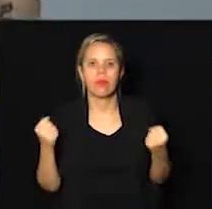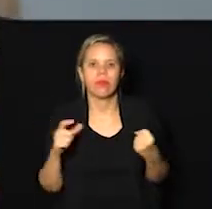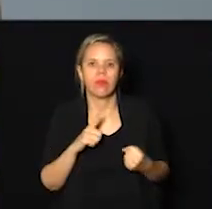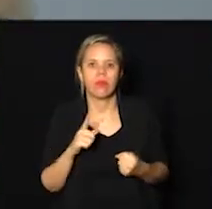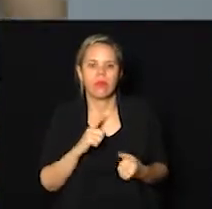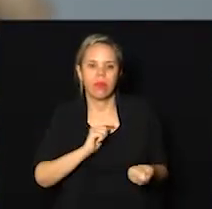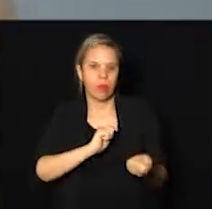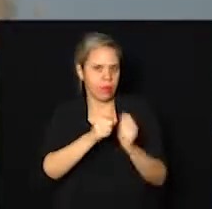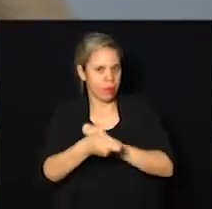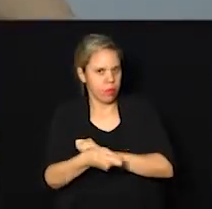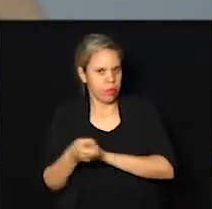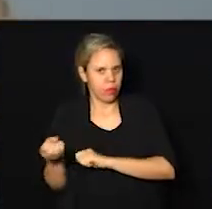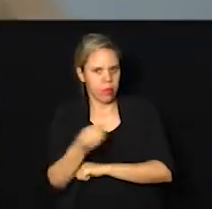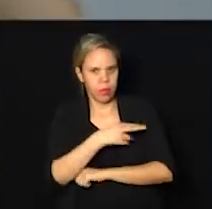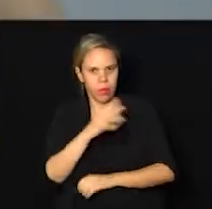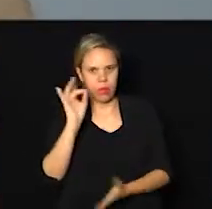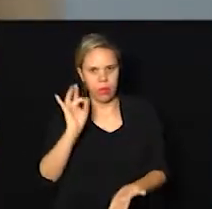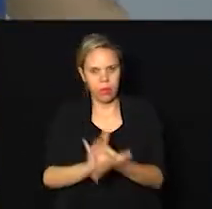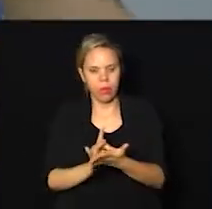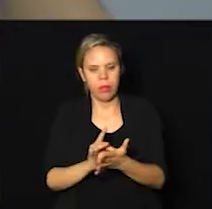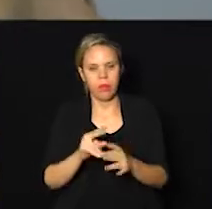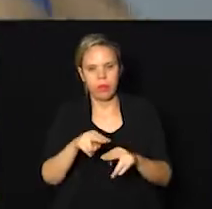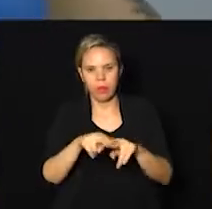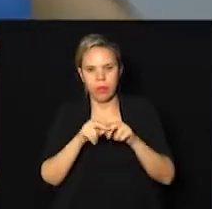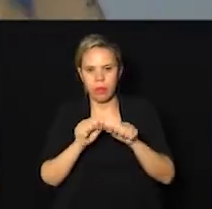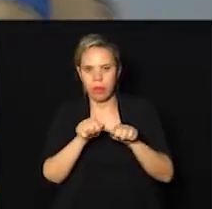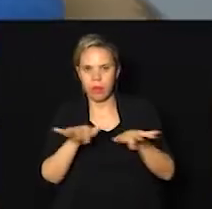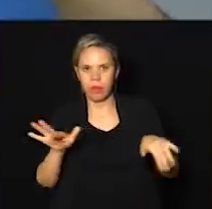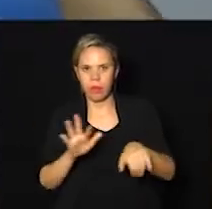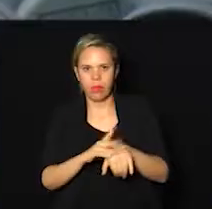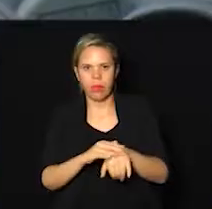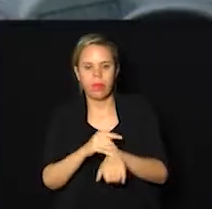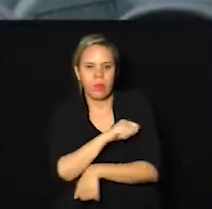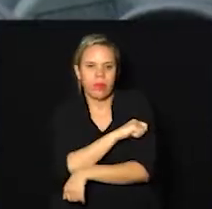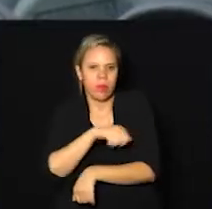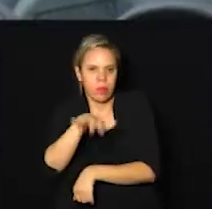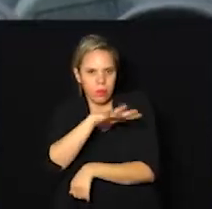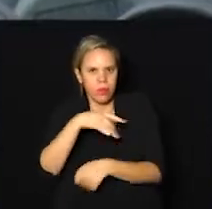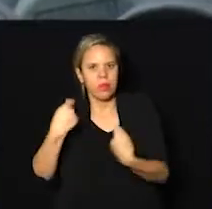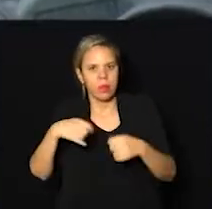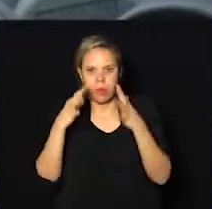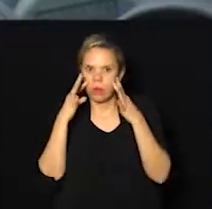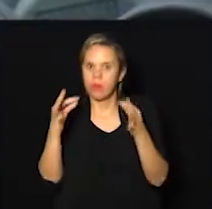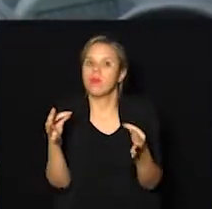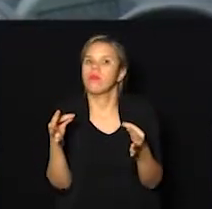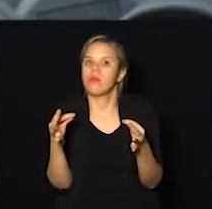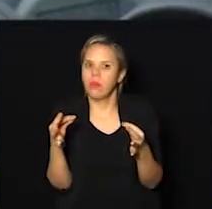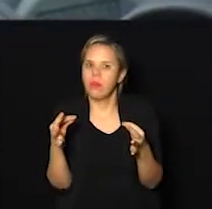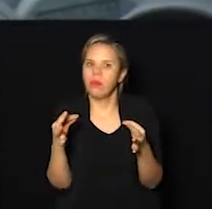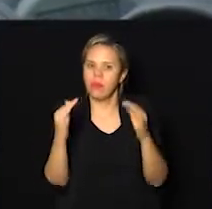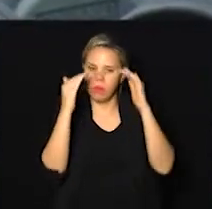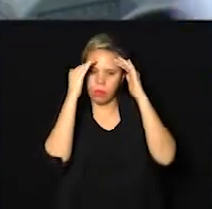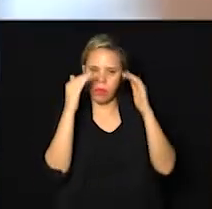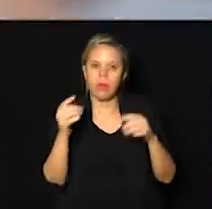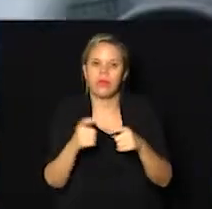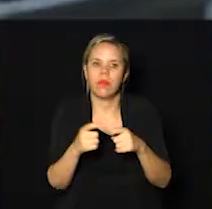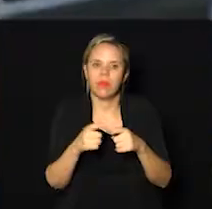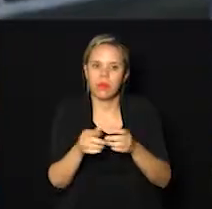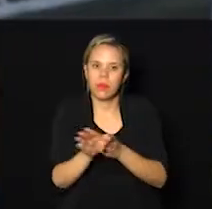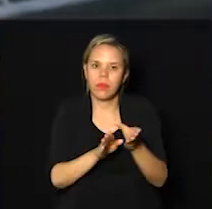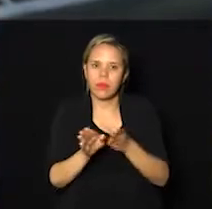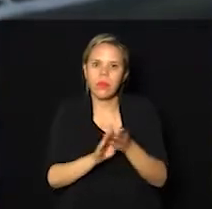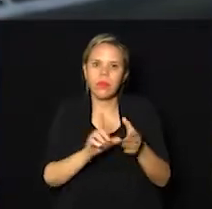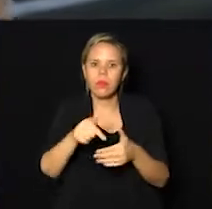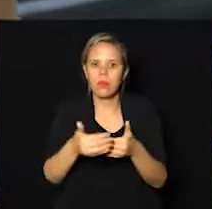as academias tiveram de se adaptar à nova realidade provocada pela pandemia, os alunos também precisam estar atentos às recomendações